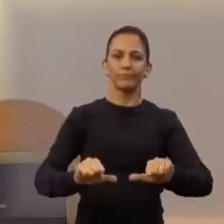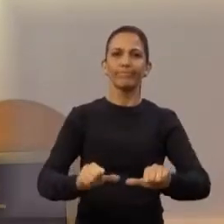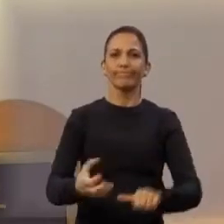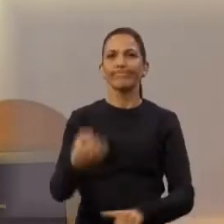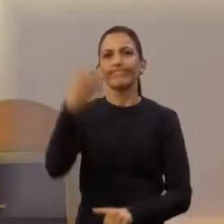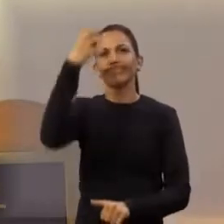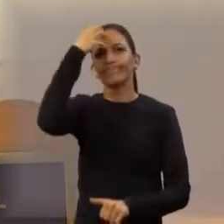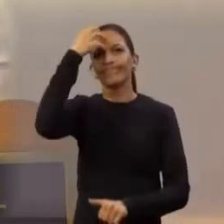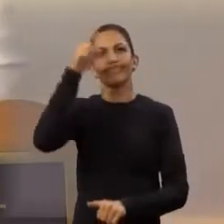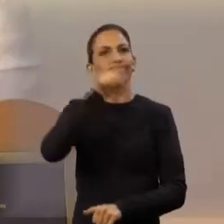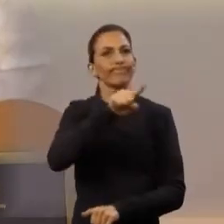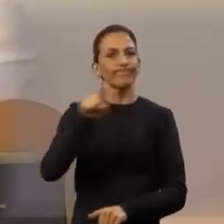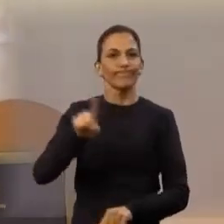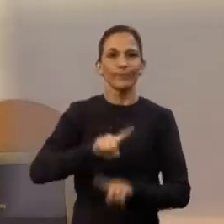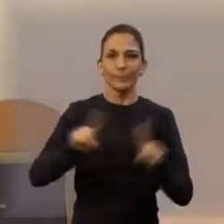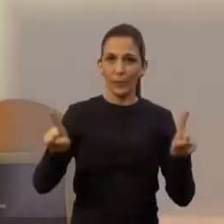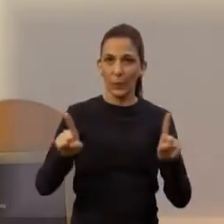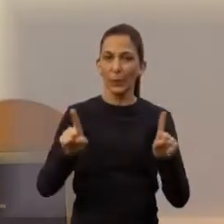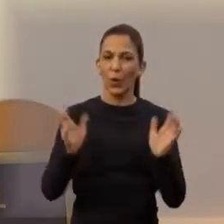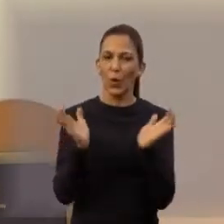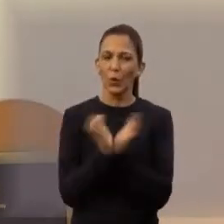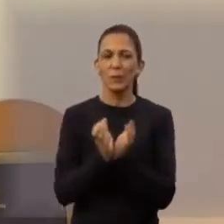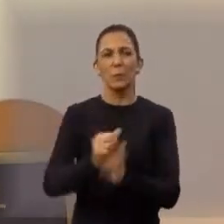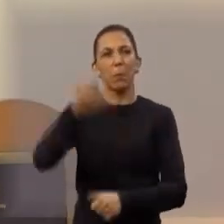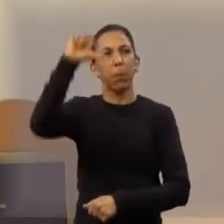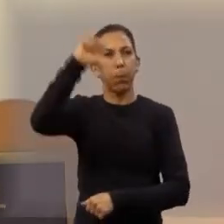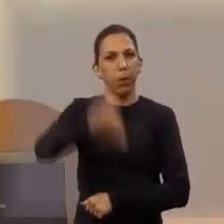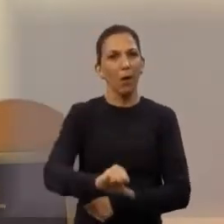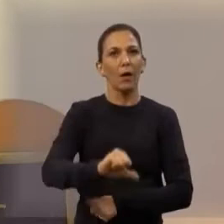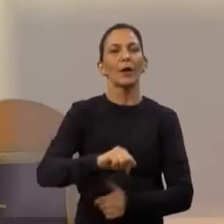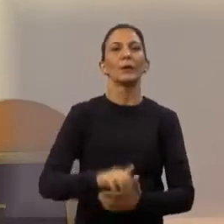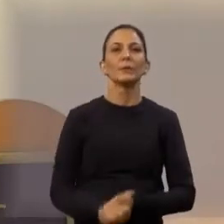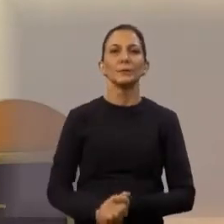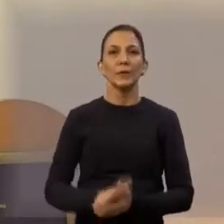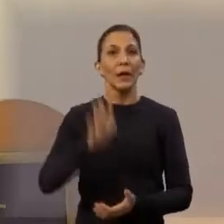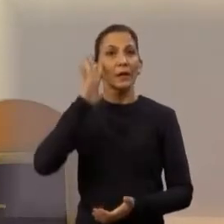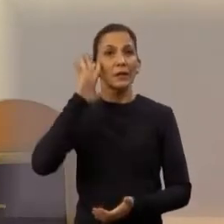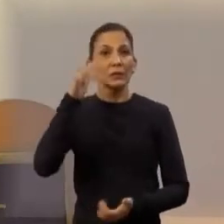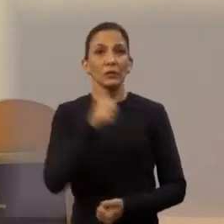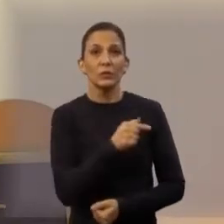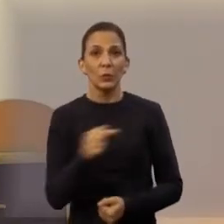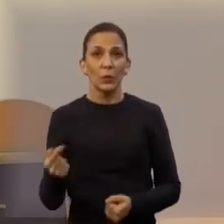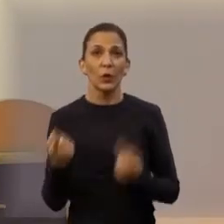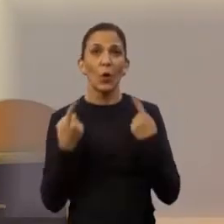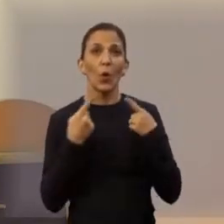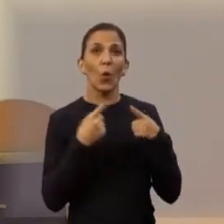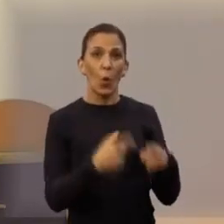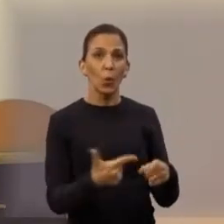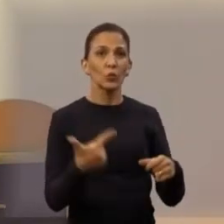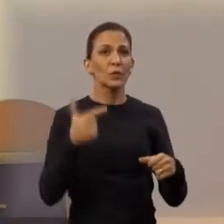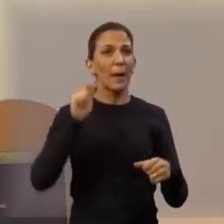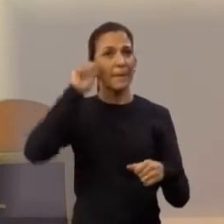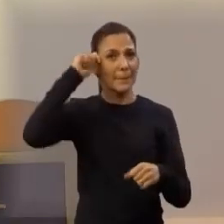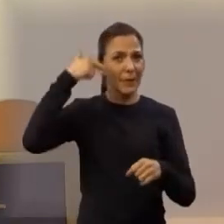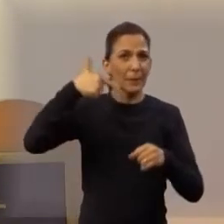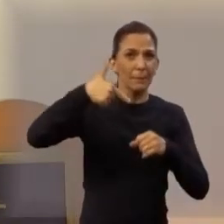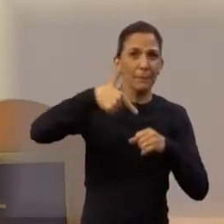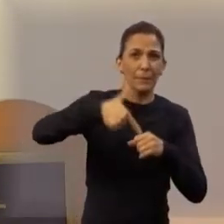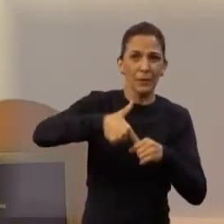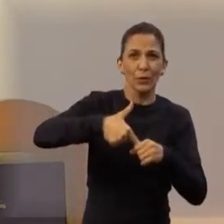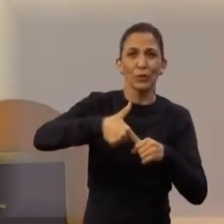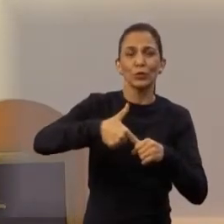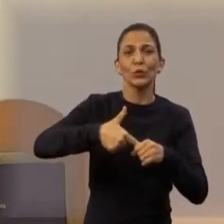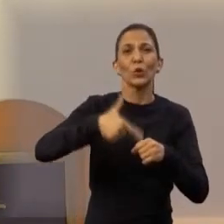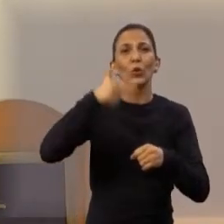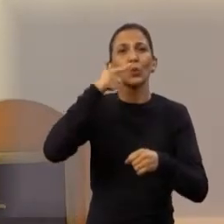nem eles é a pior formação a decidir essa semana contra os Petroleiros que já tinham ganho no